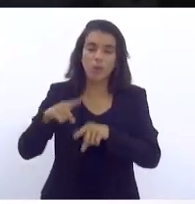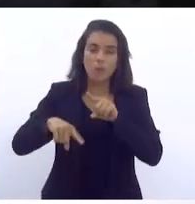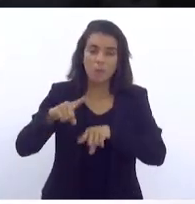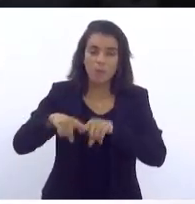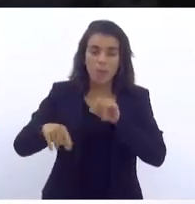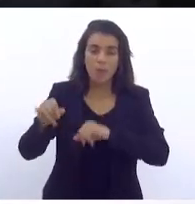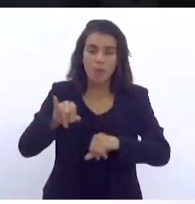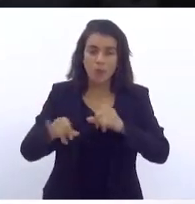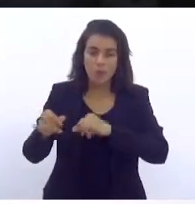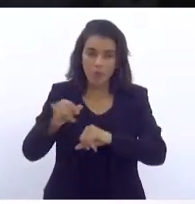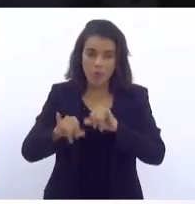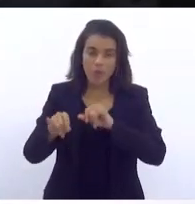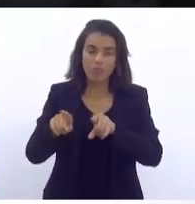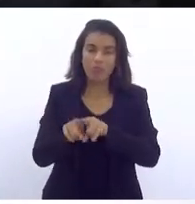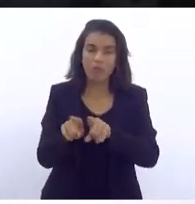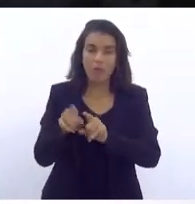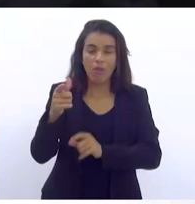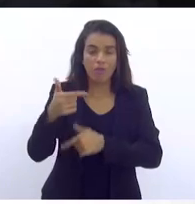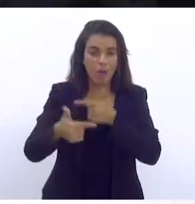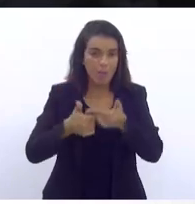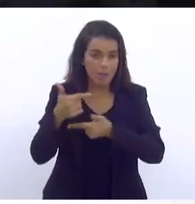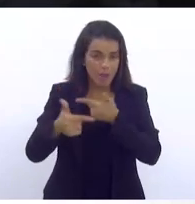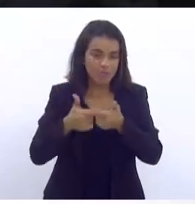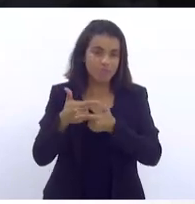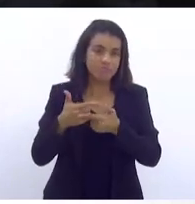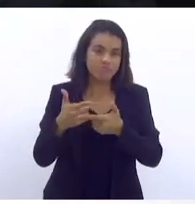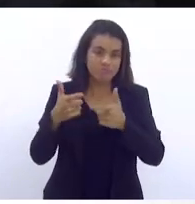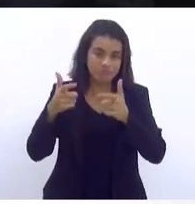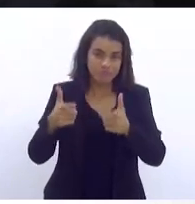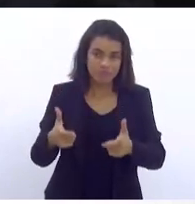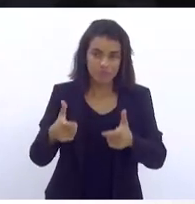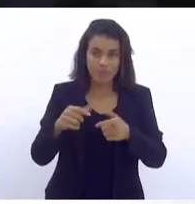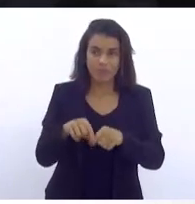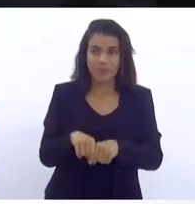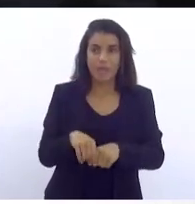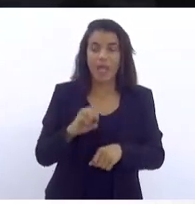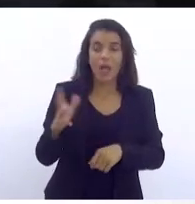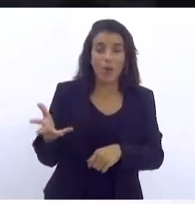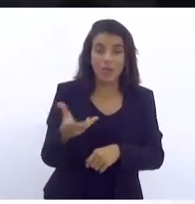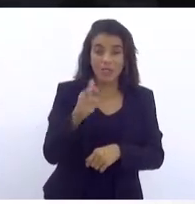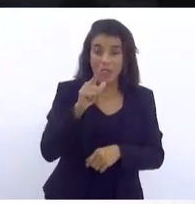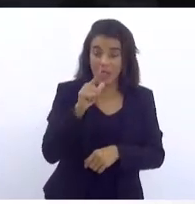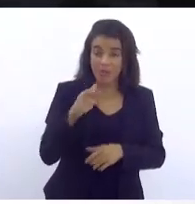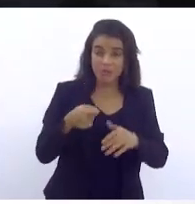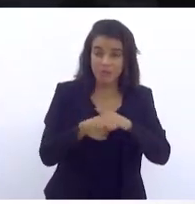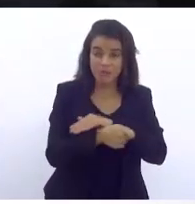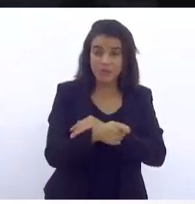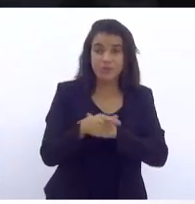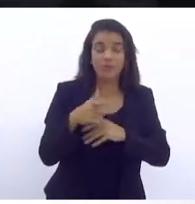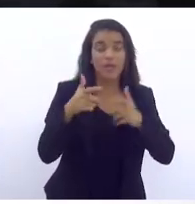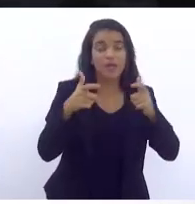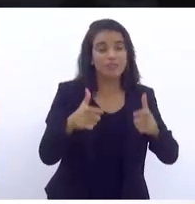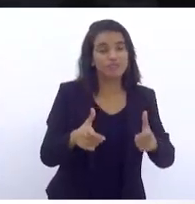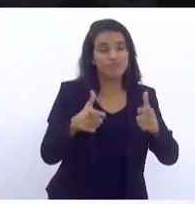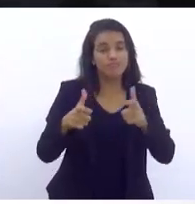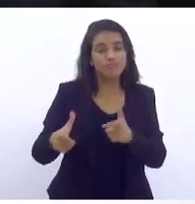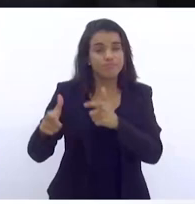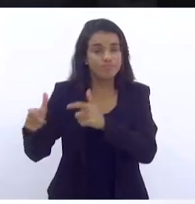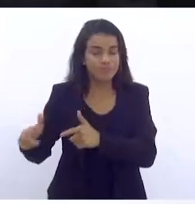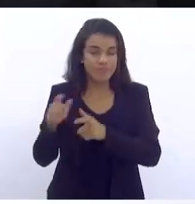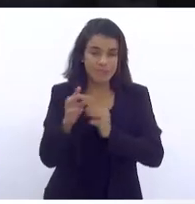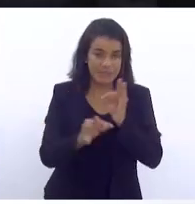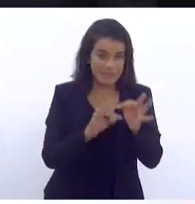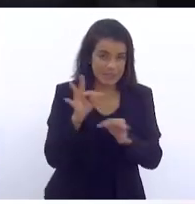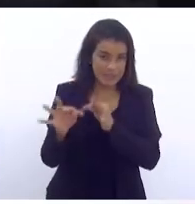e a eficiência da Estação e da qualidade da água uma vez que também estamos investindo bastante nas estações de tratamento de água no nosso sistema